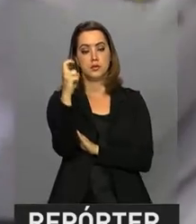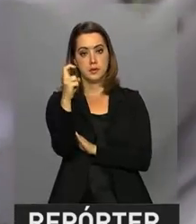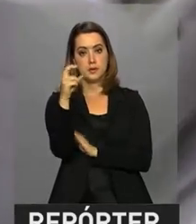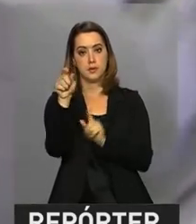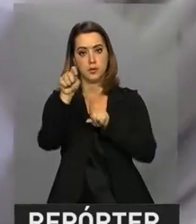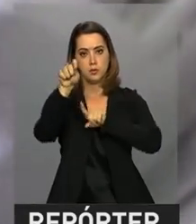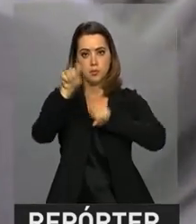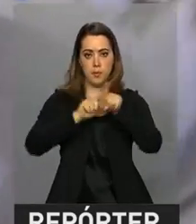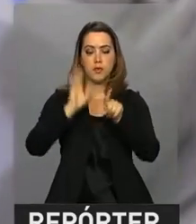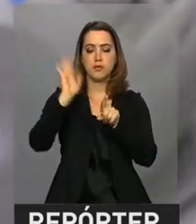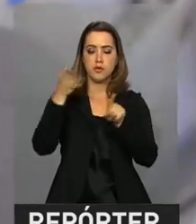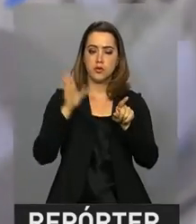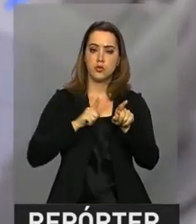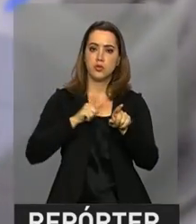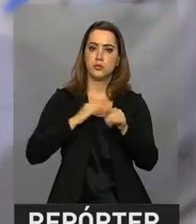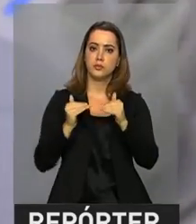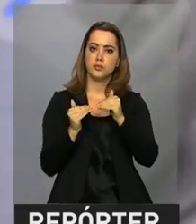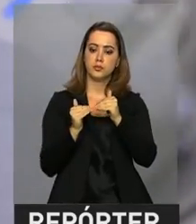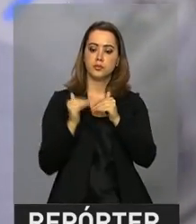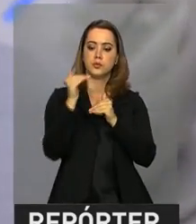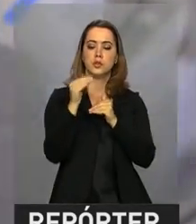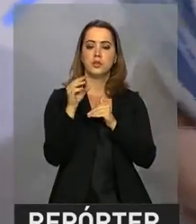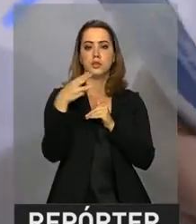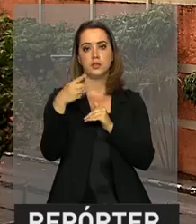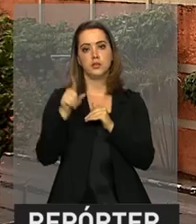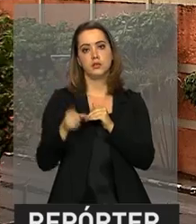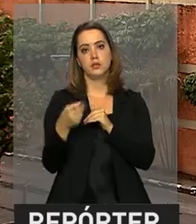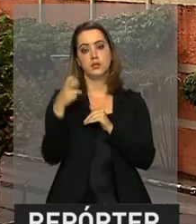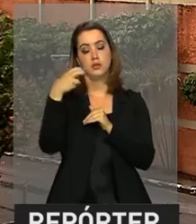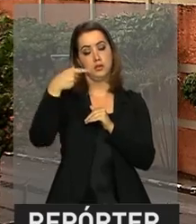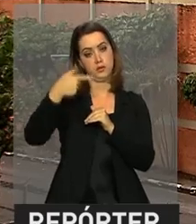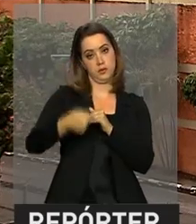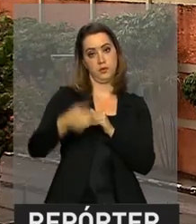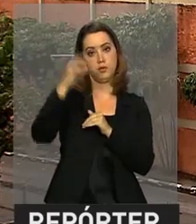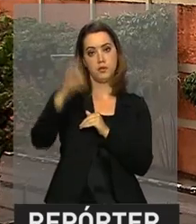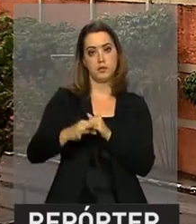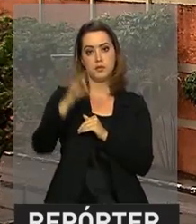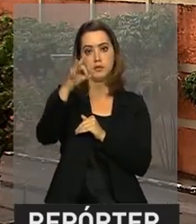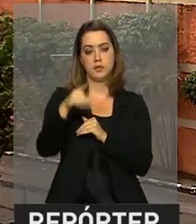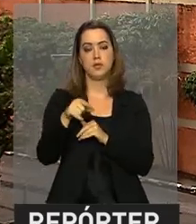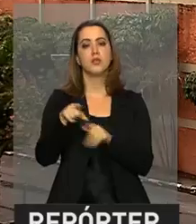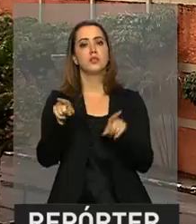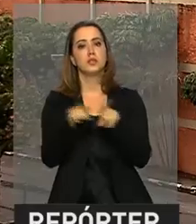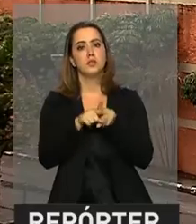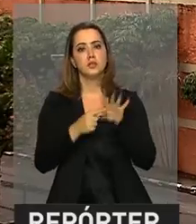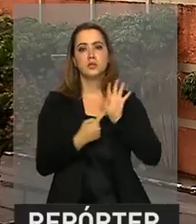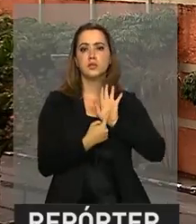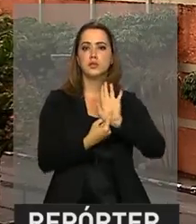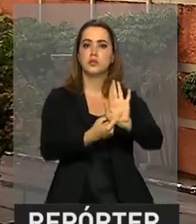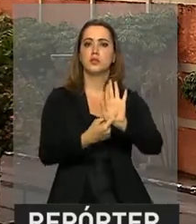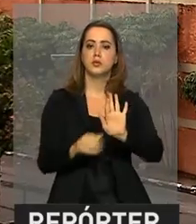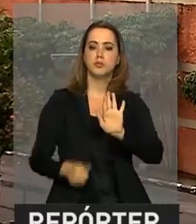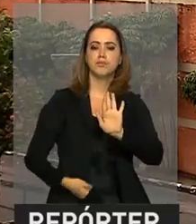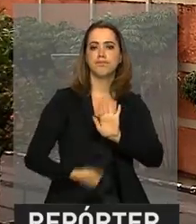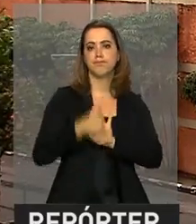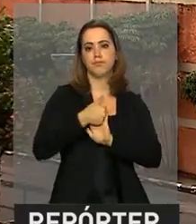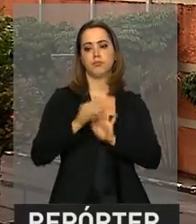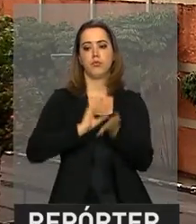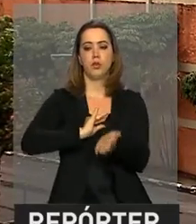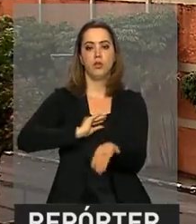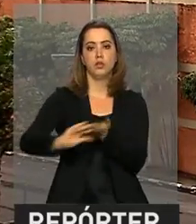já acumulam um crescimento de 3,7%. O Instituto também revelou avanço nos investimentos, depois